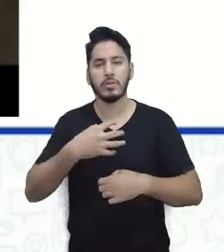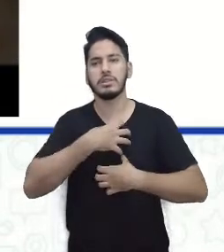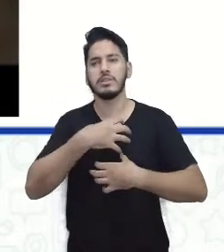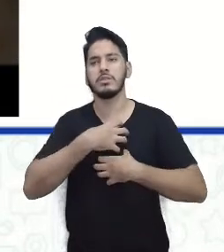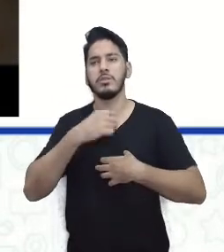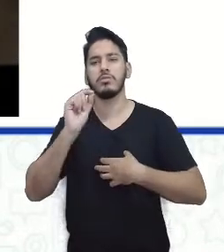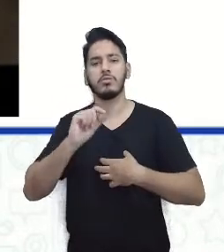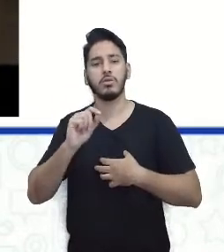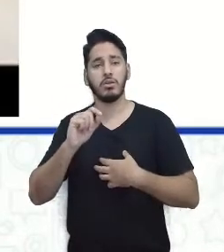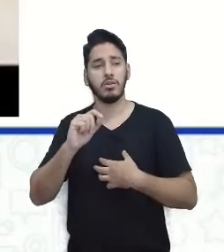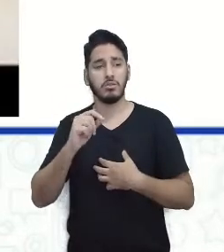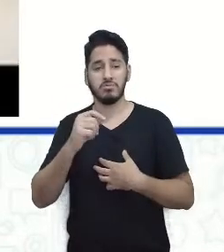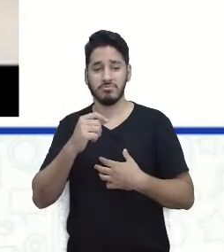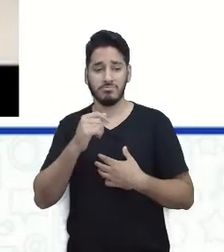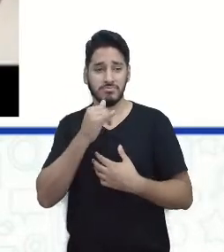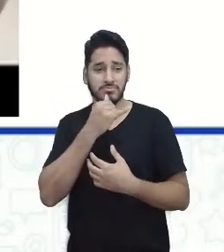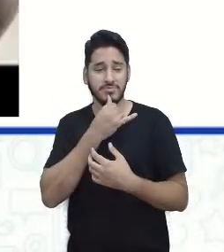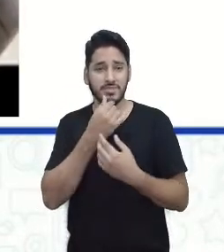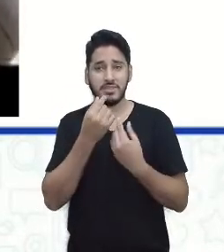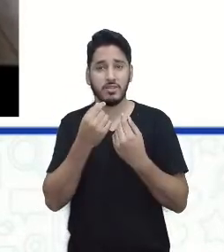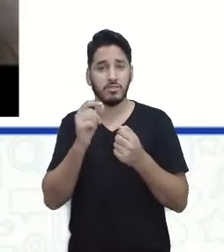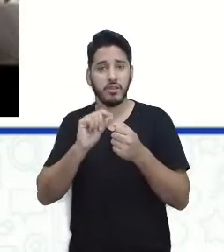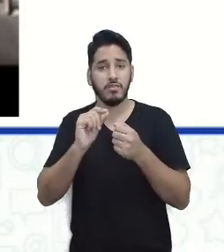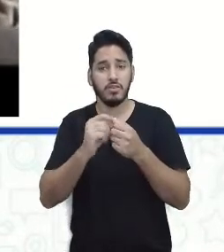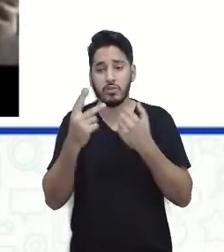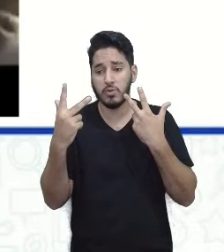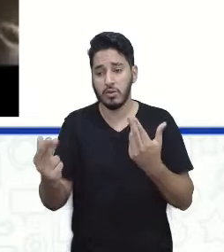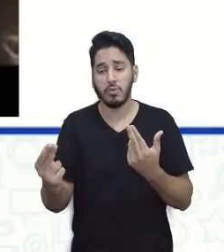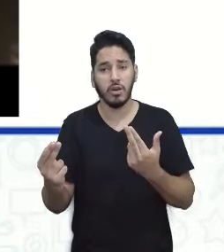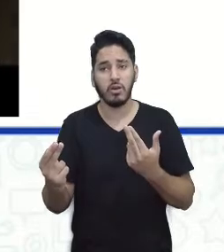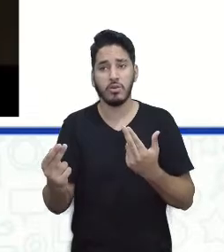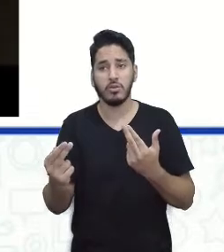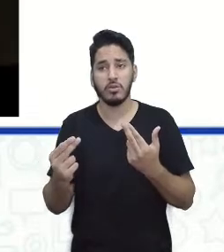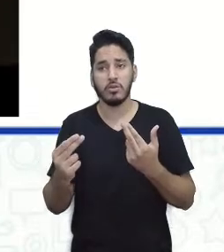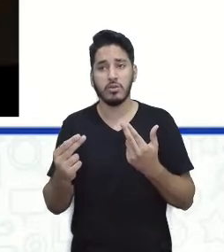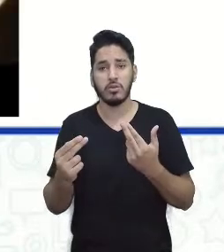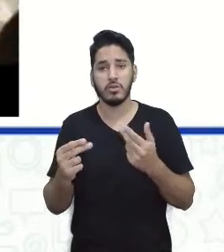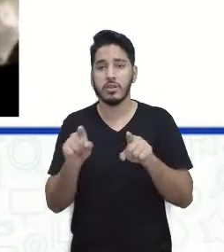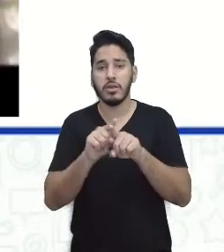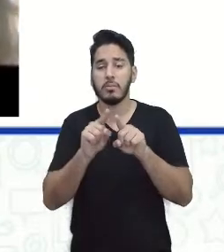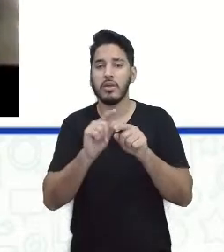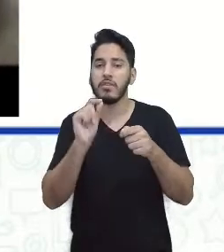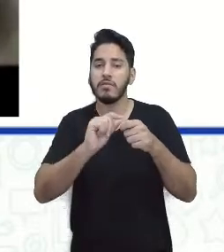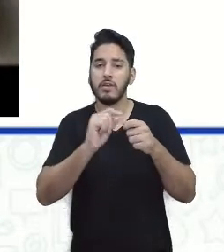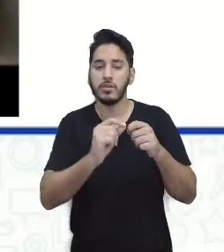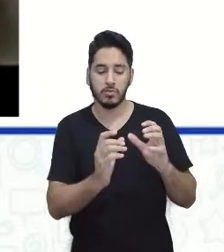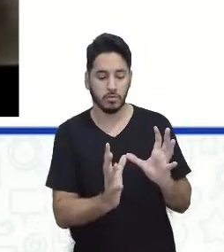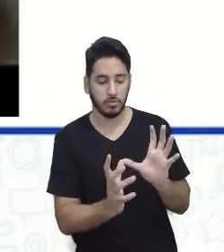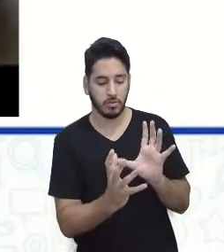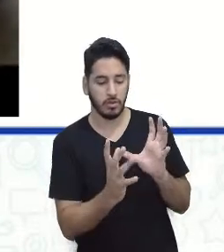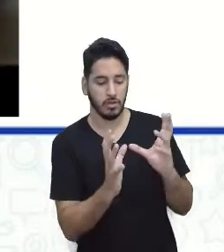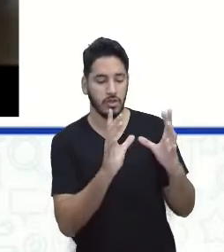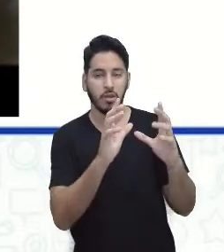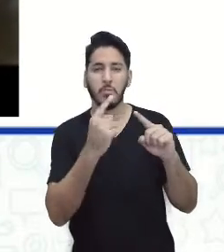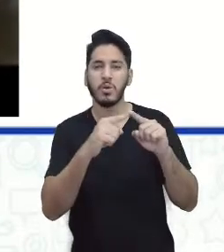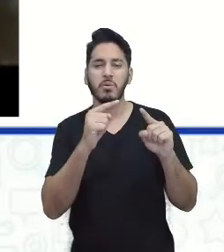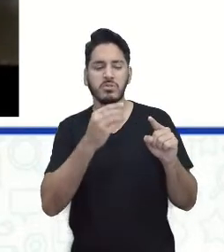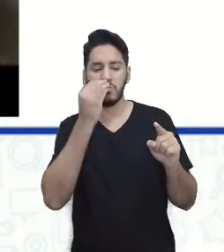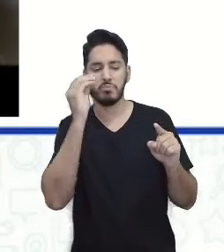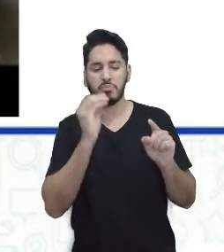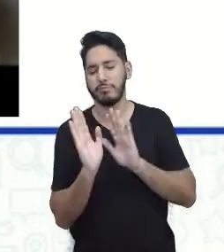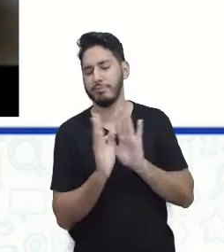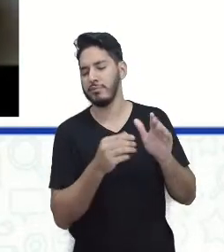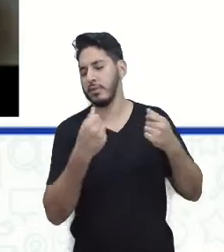de humilhação, de não ter feito a mesma coisa, de não ter trabalhado também com cerâmica, que eu considerava